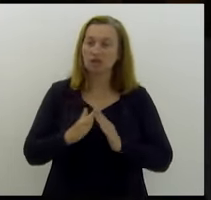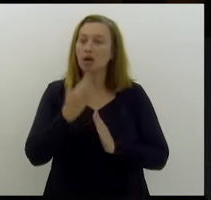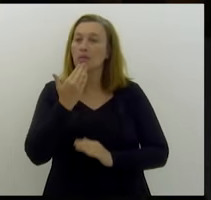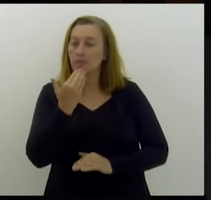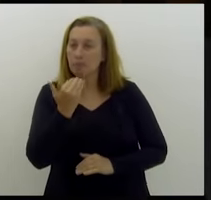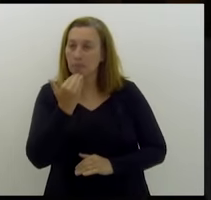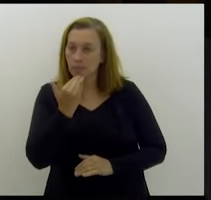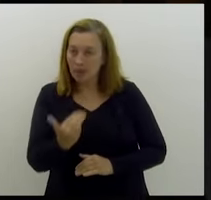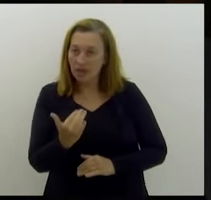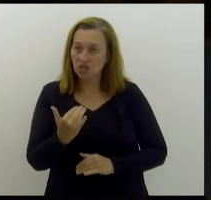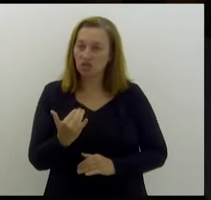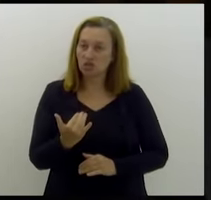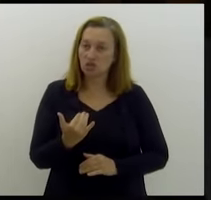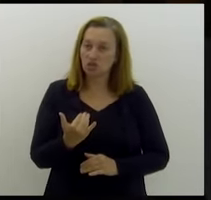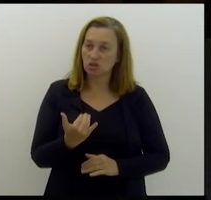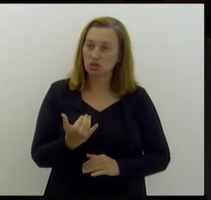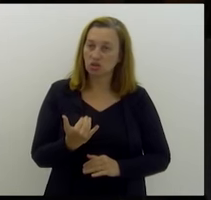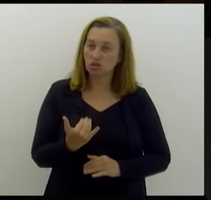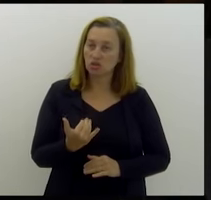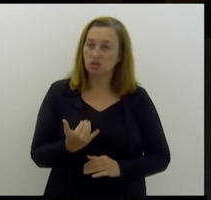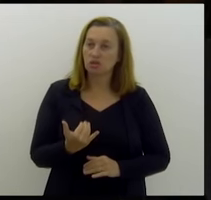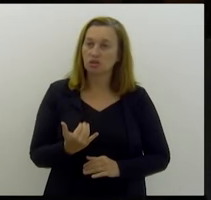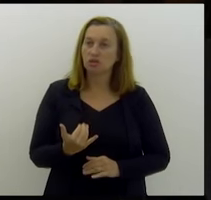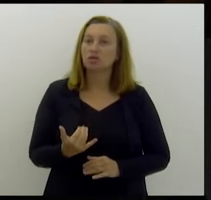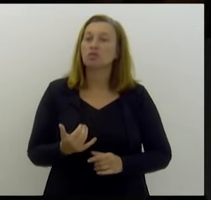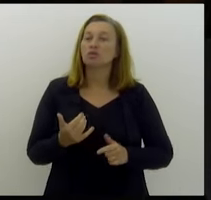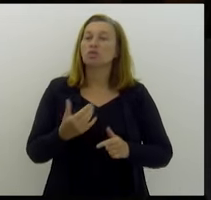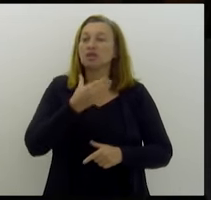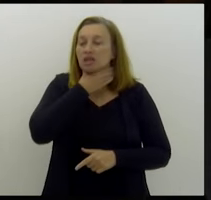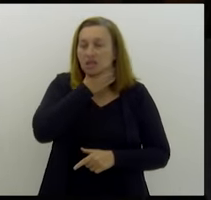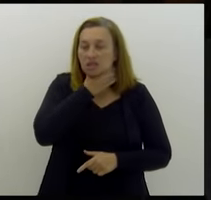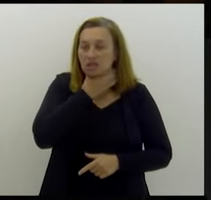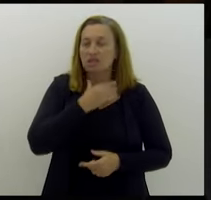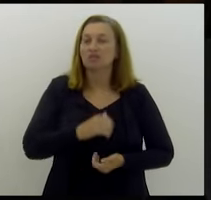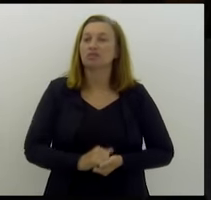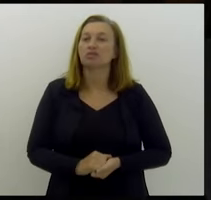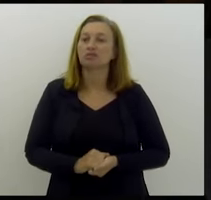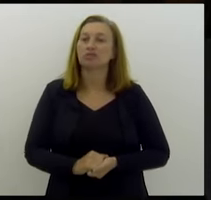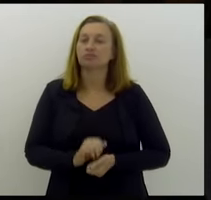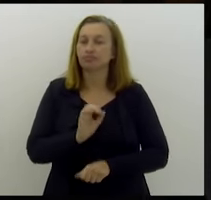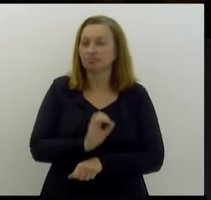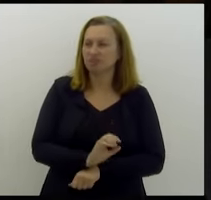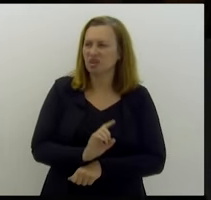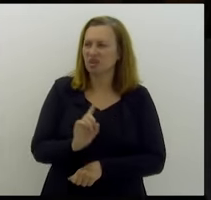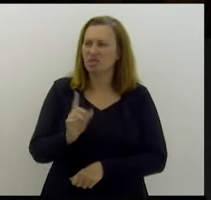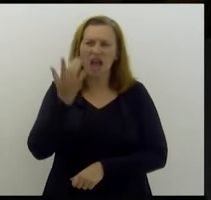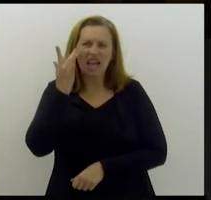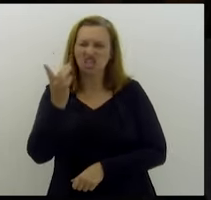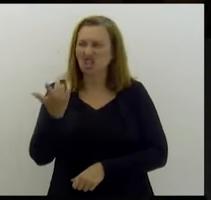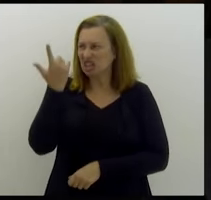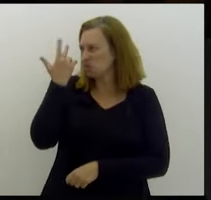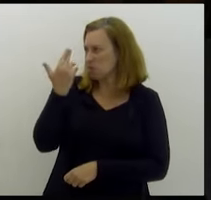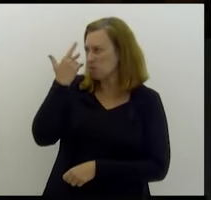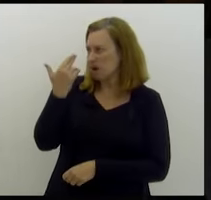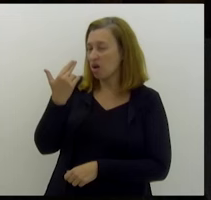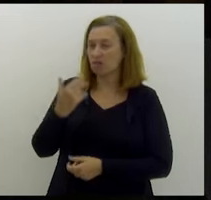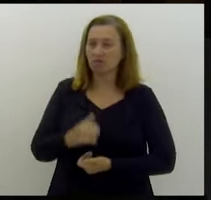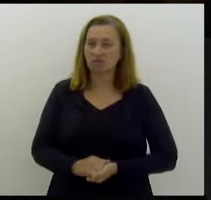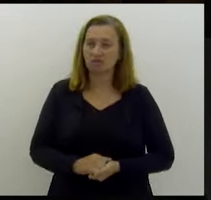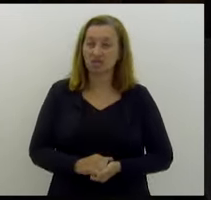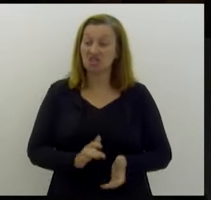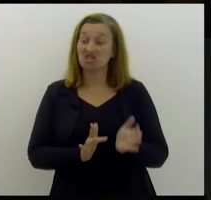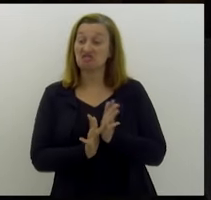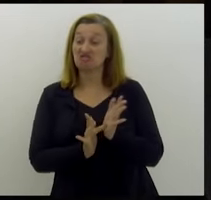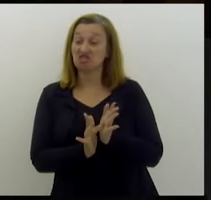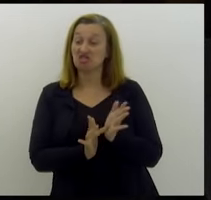para que seja considerado calamidade Financeira no estado do Rio de Janeiro agora não vai fingir normalidade não vai se comportar com cinismo não vai